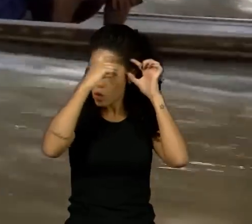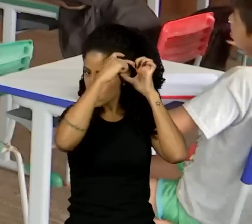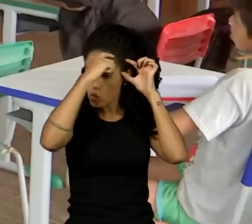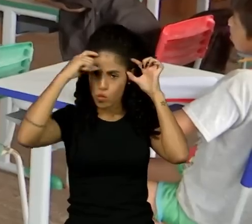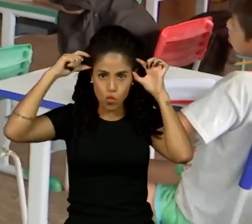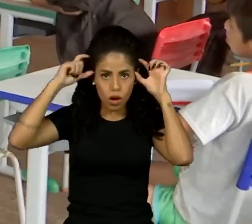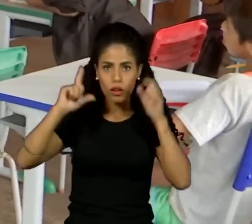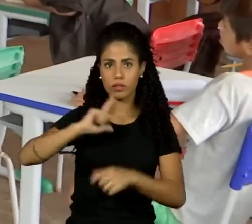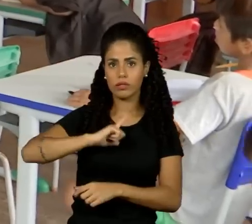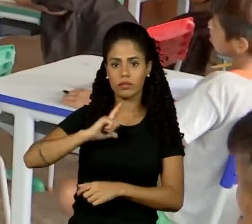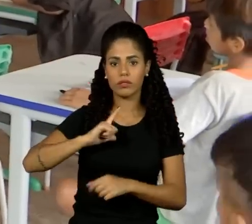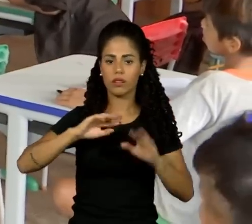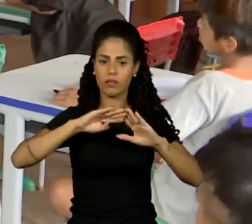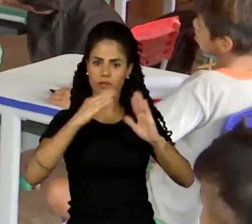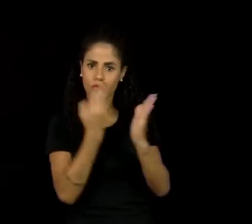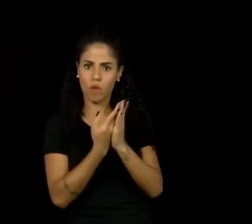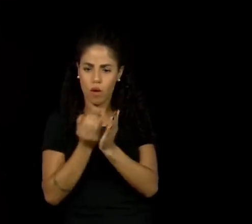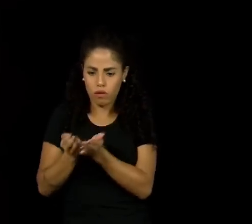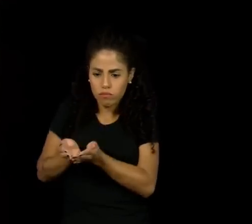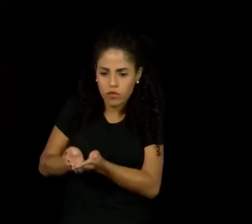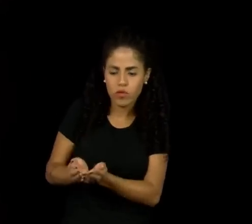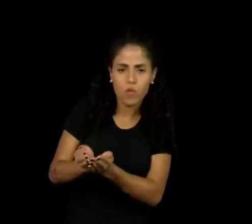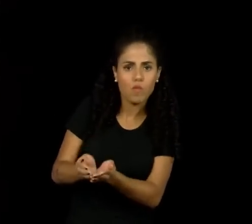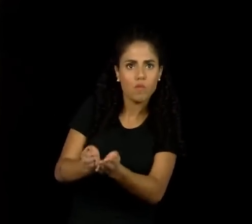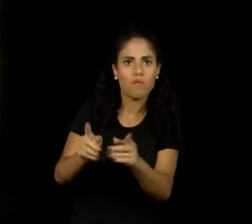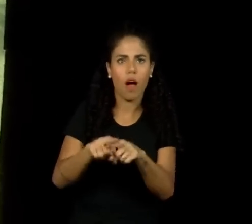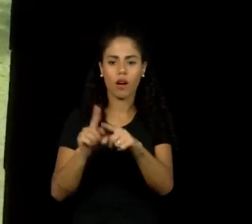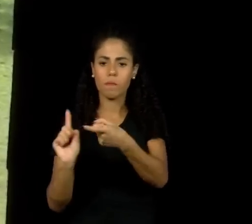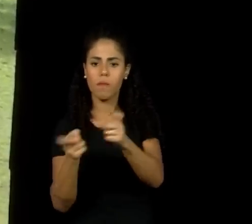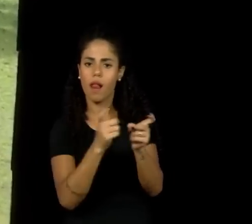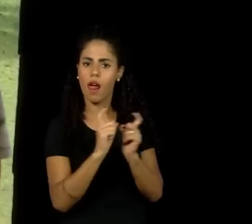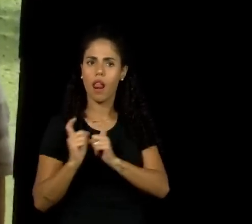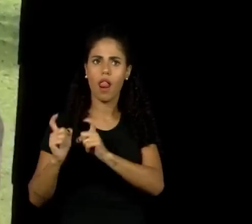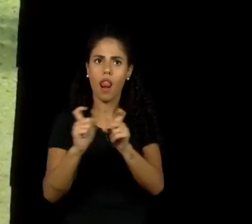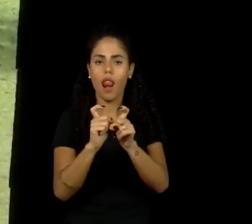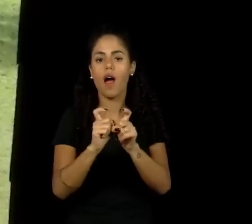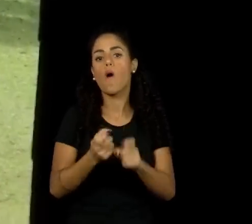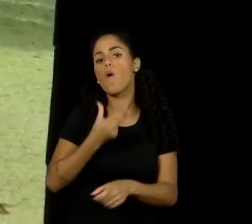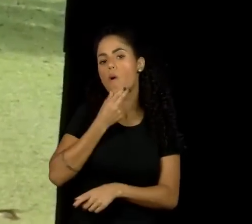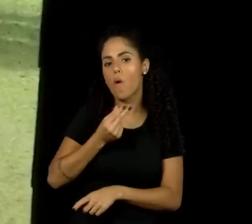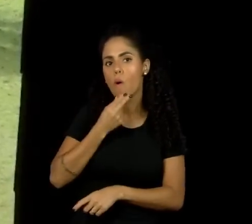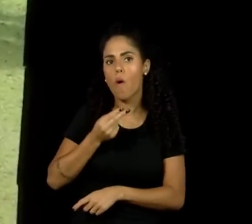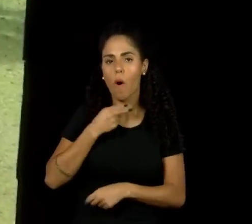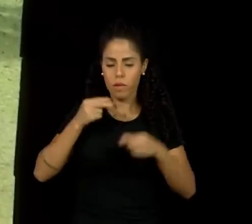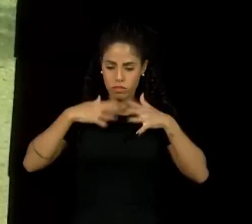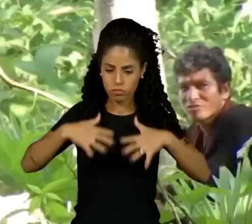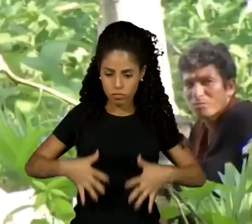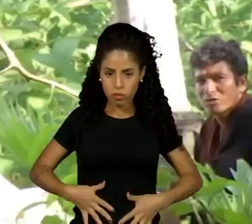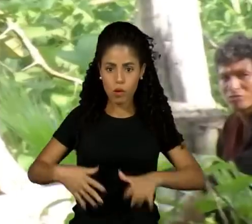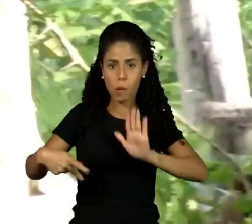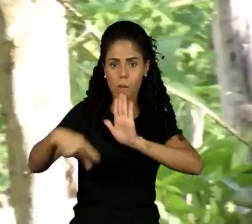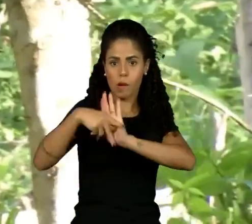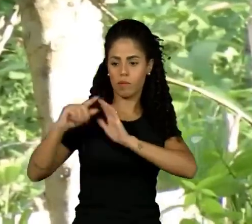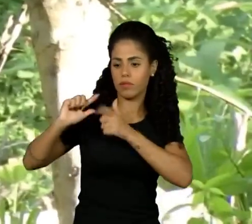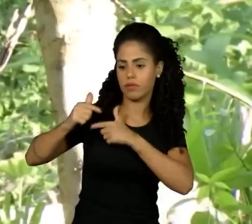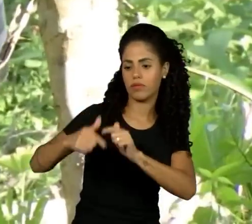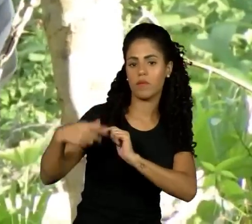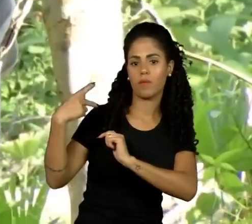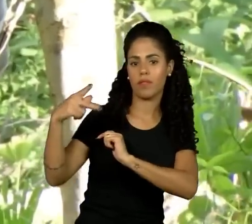barco, na sala de aula, nas reuniões da comunidade, os homens se vestem das próprias